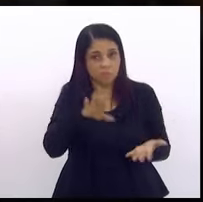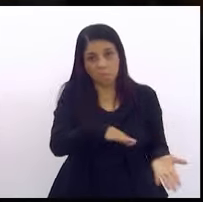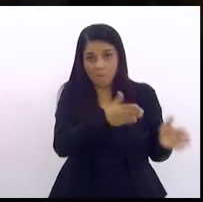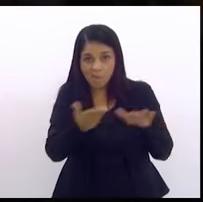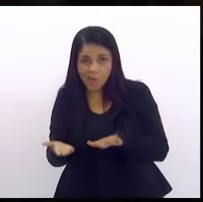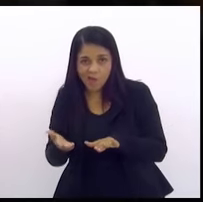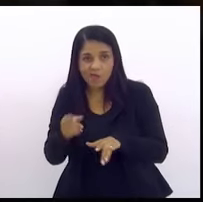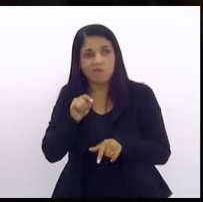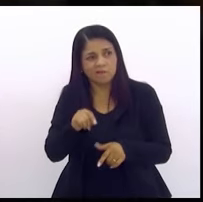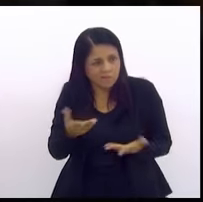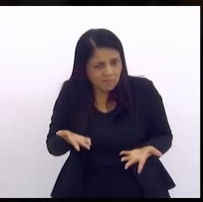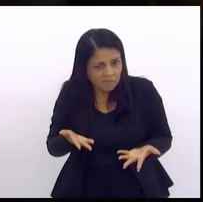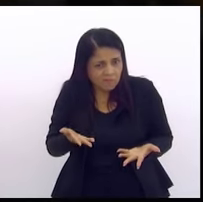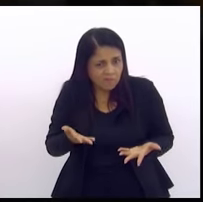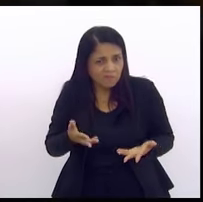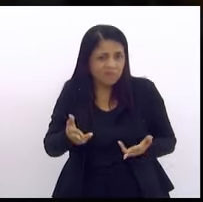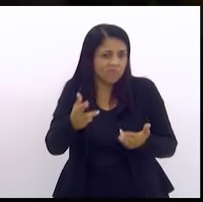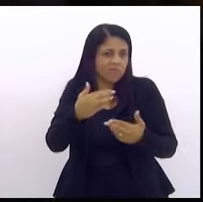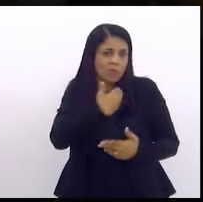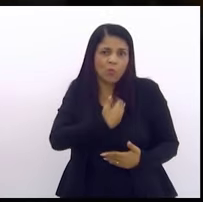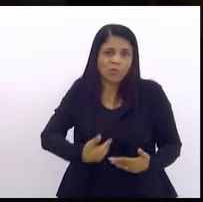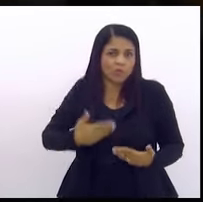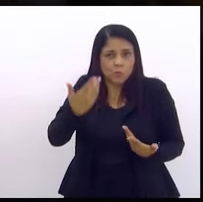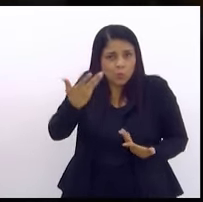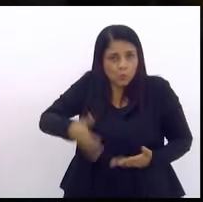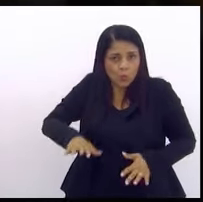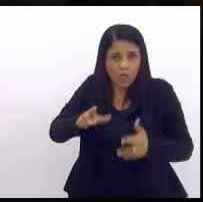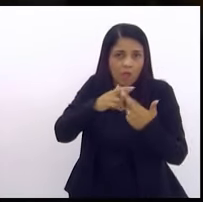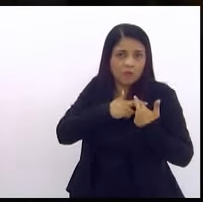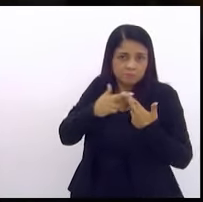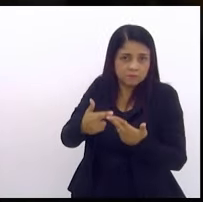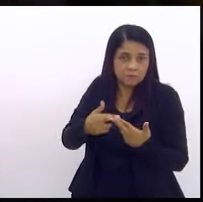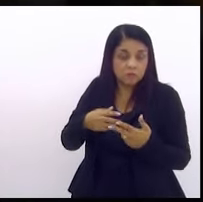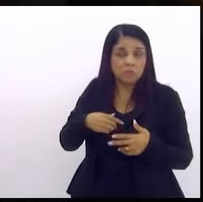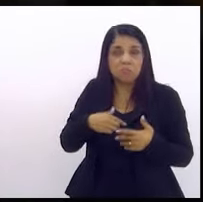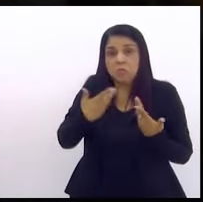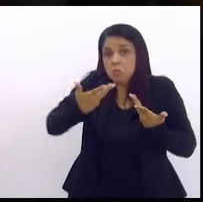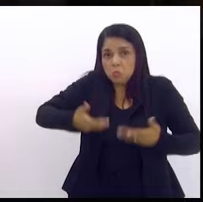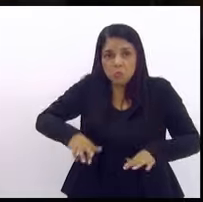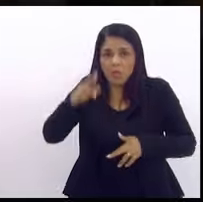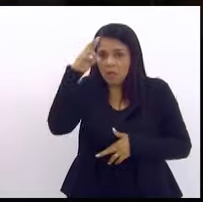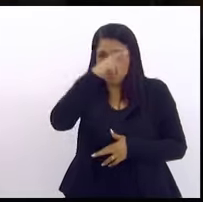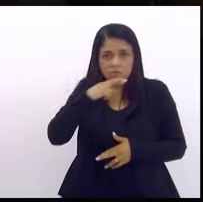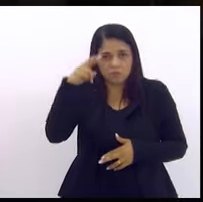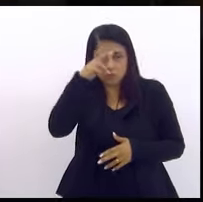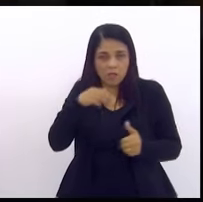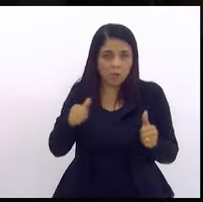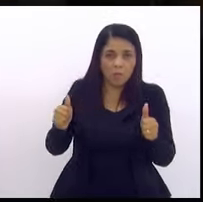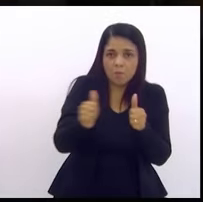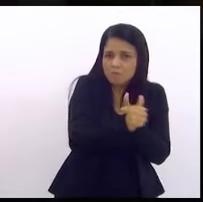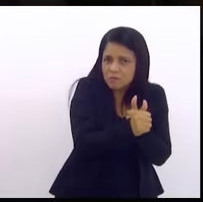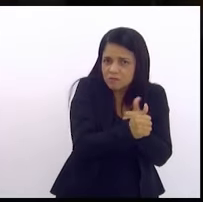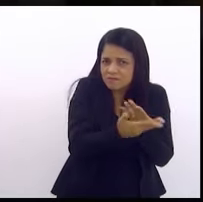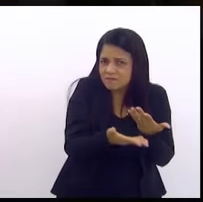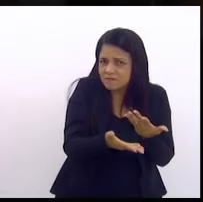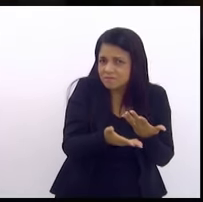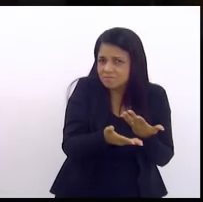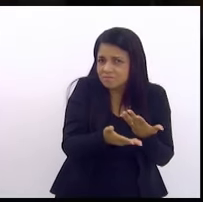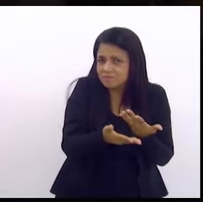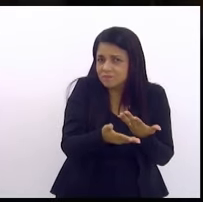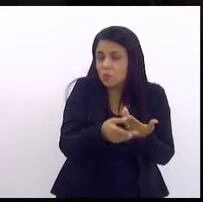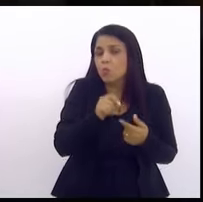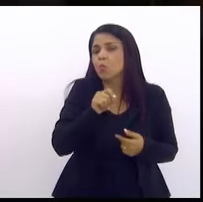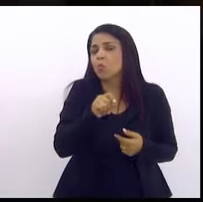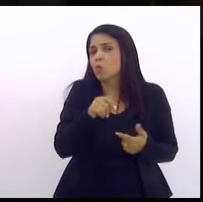o governo não querendo se responsabilizar e sequer investigar como prioridade, para a gente saber da onde que